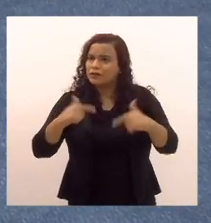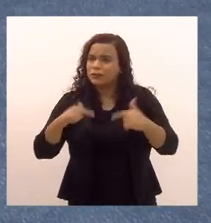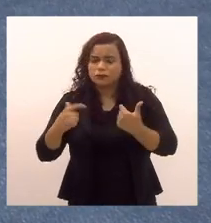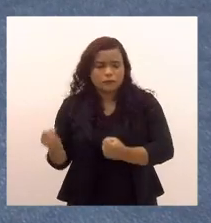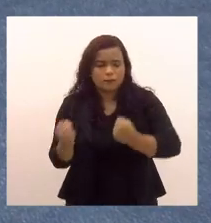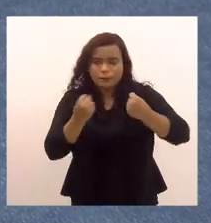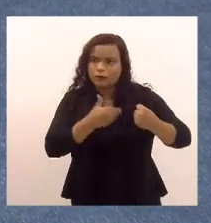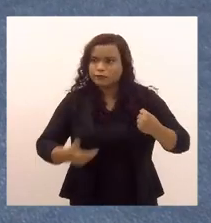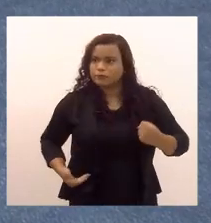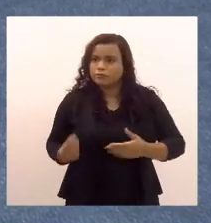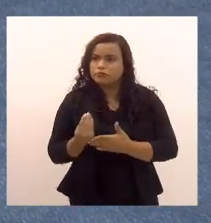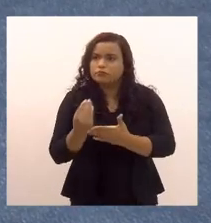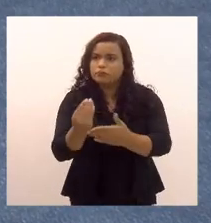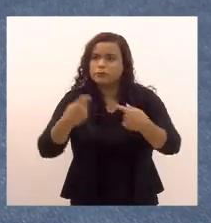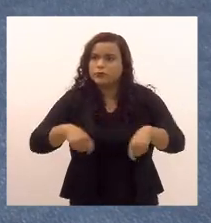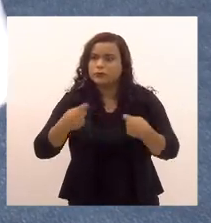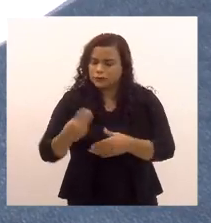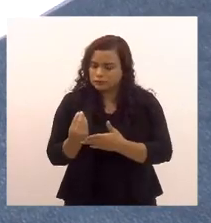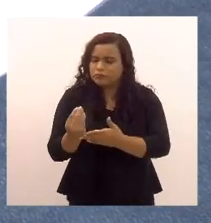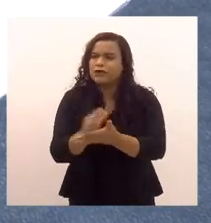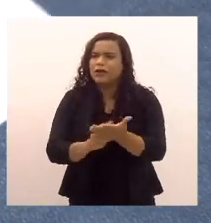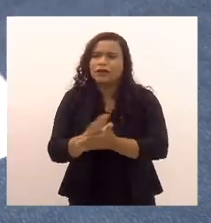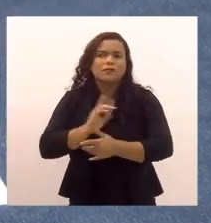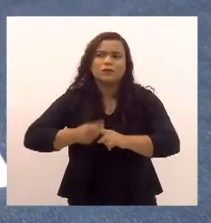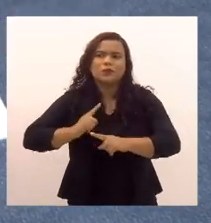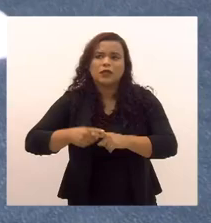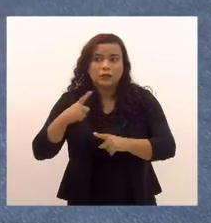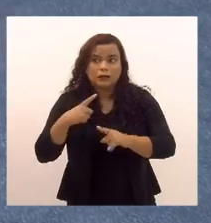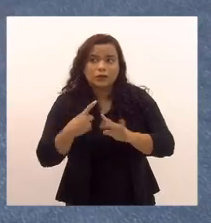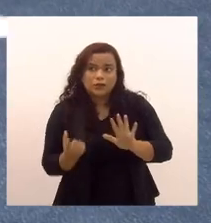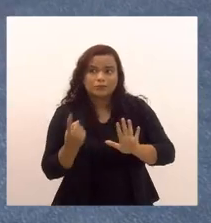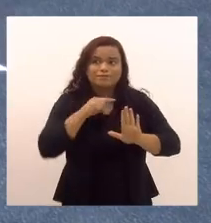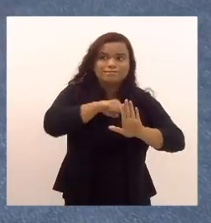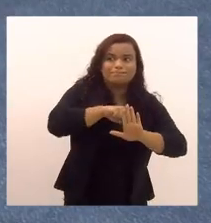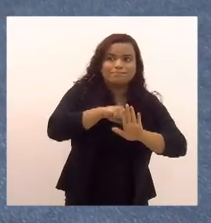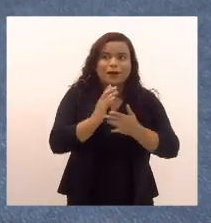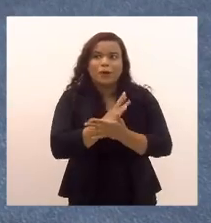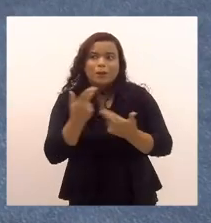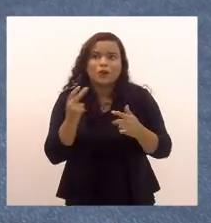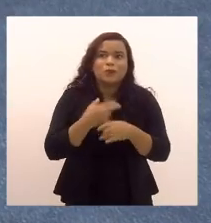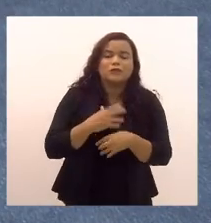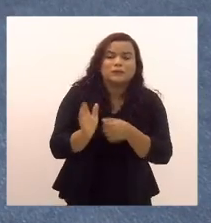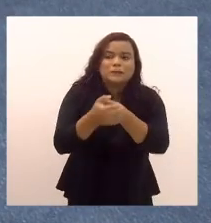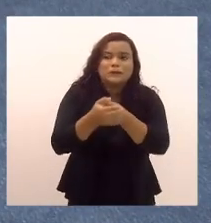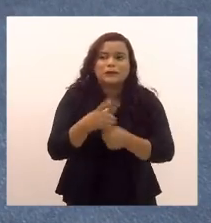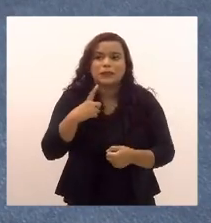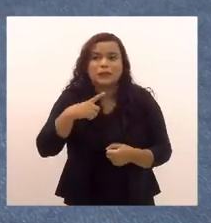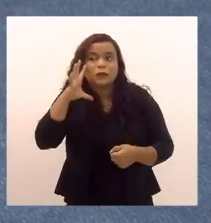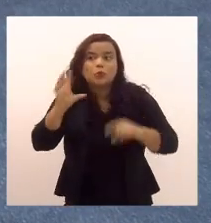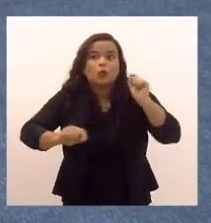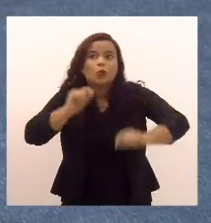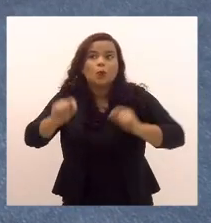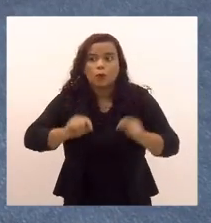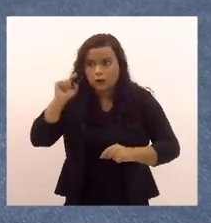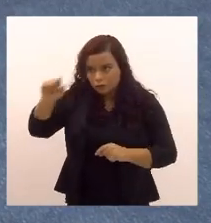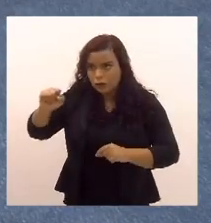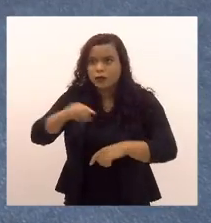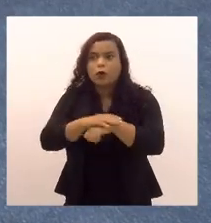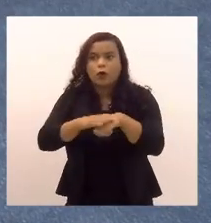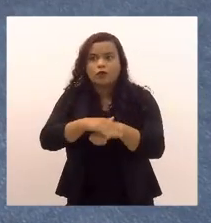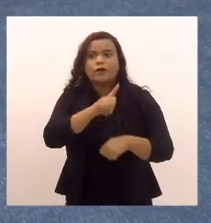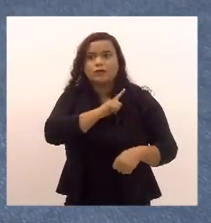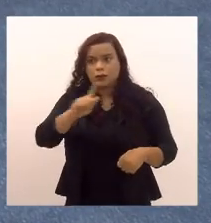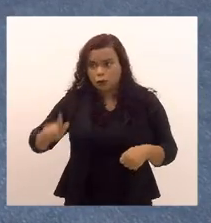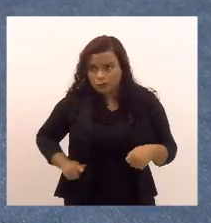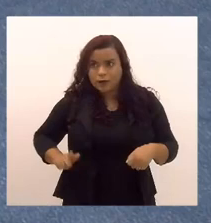pelo poder público o porquê que não oferecia tem alguma coisa por trás disso que eu não sei que é mas aqueles que vossa excelência tem mais diálogo com o governador